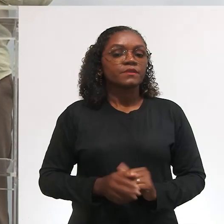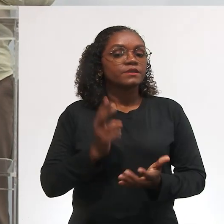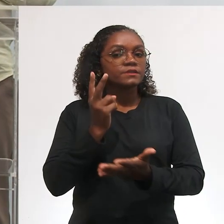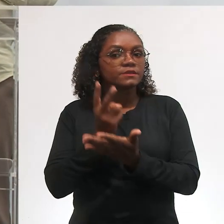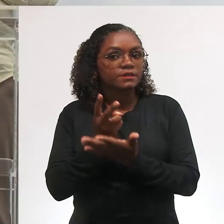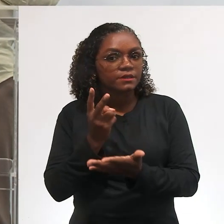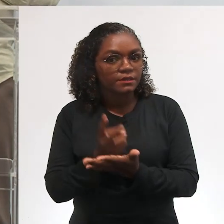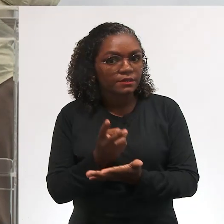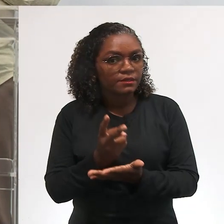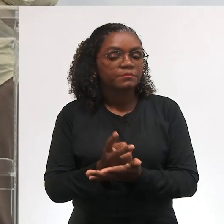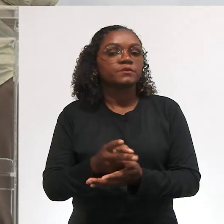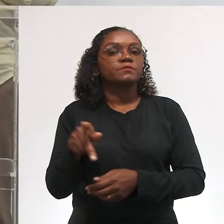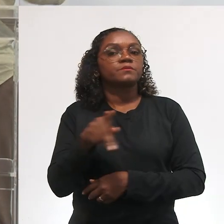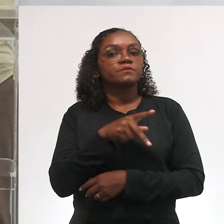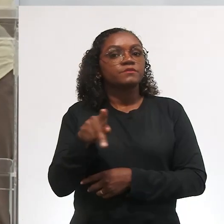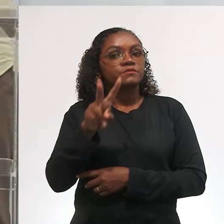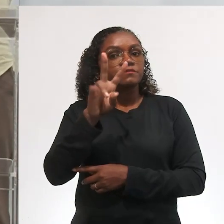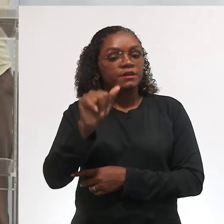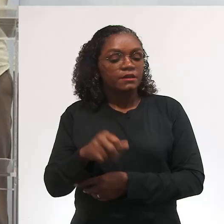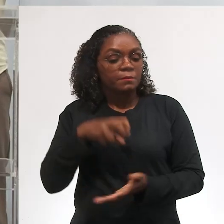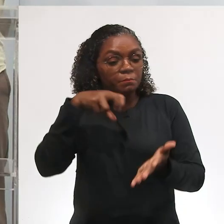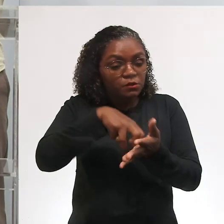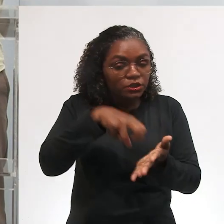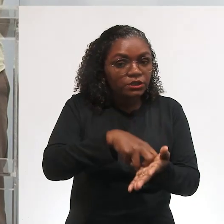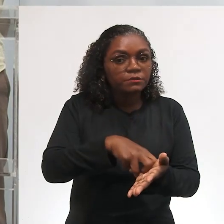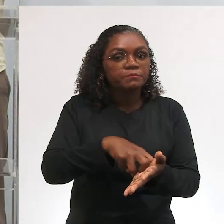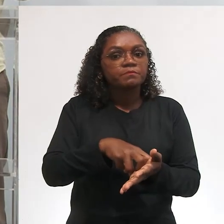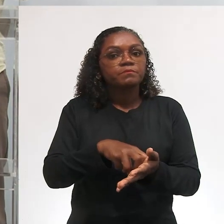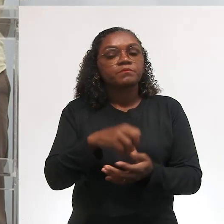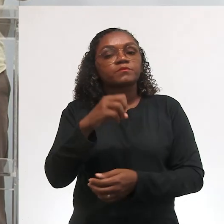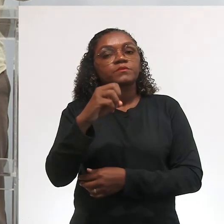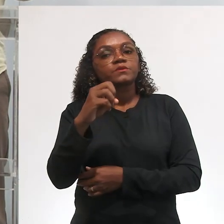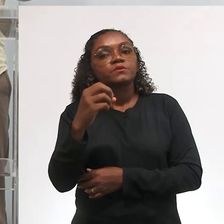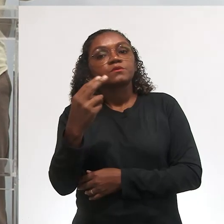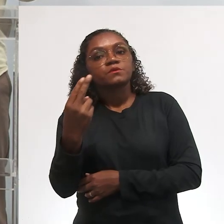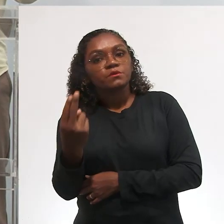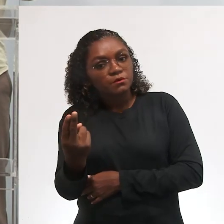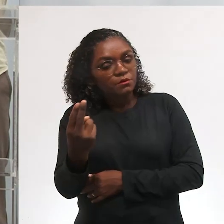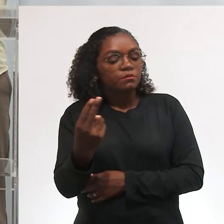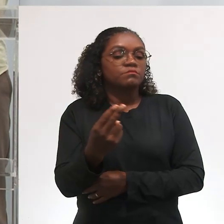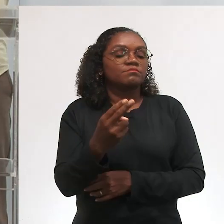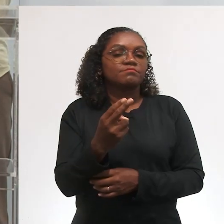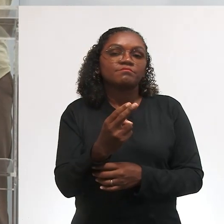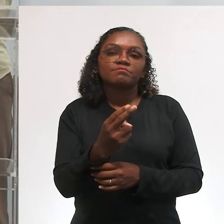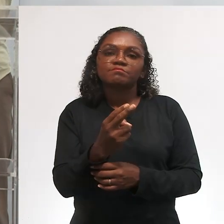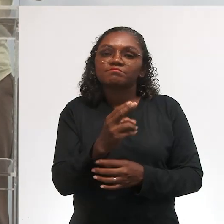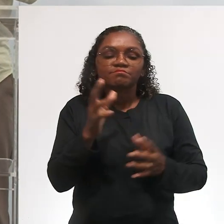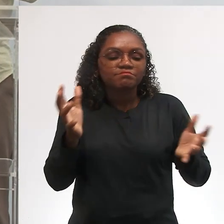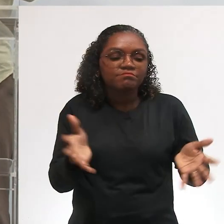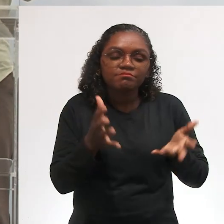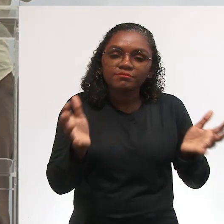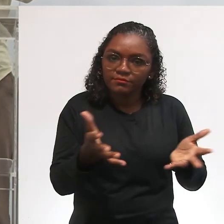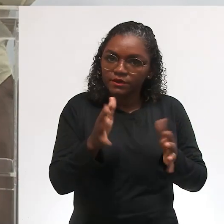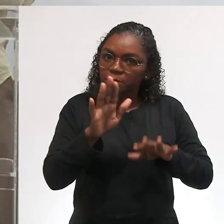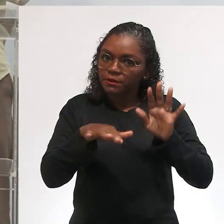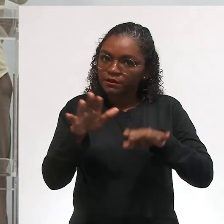ou através de uma punição, seja ela positiva ou negativa, ela vai acontecer de